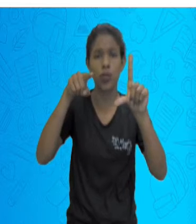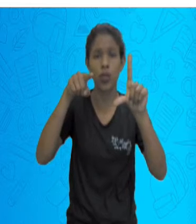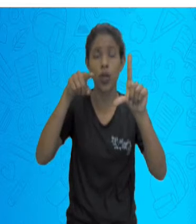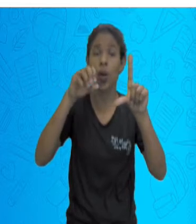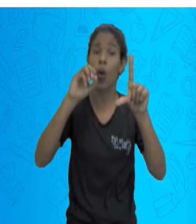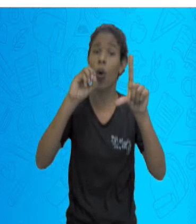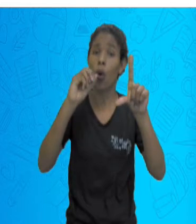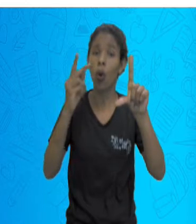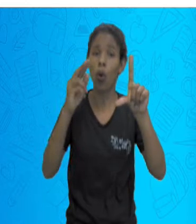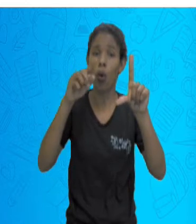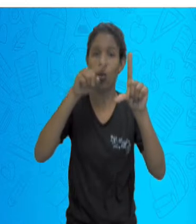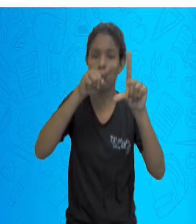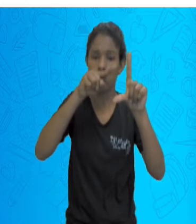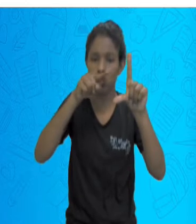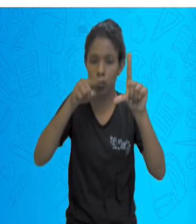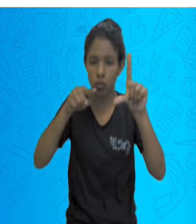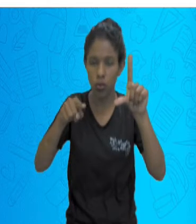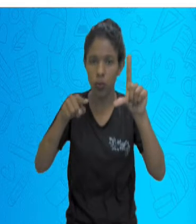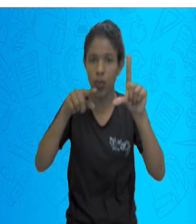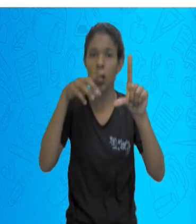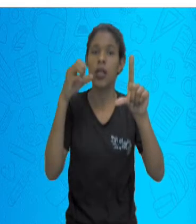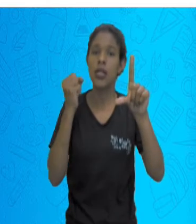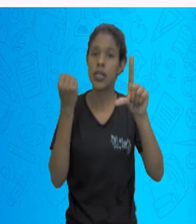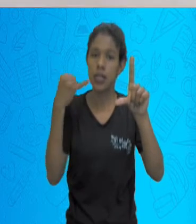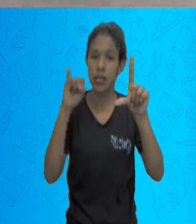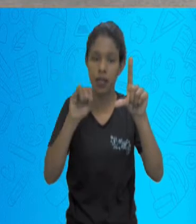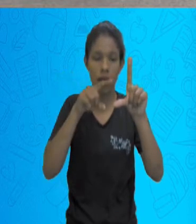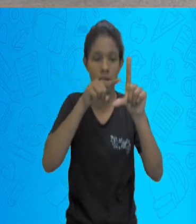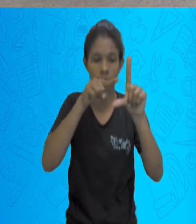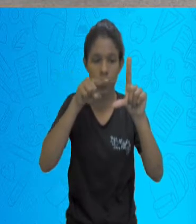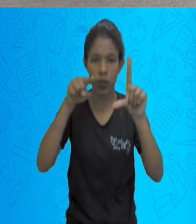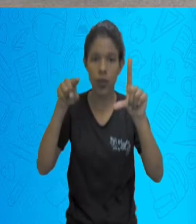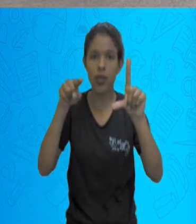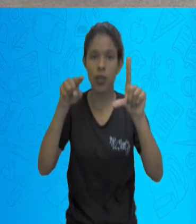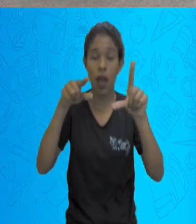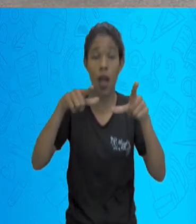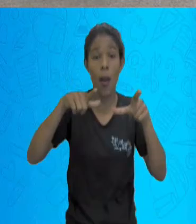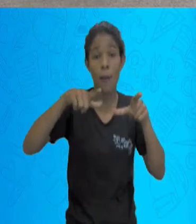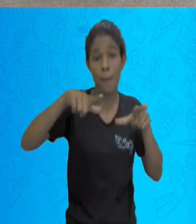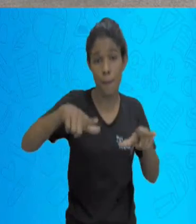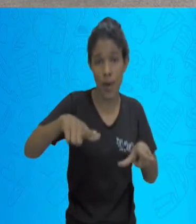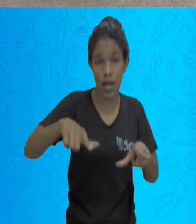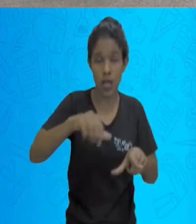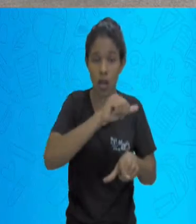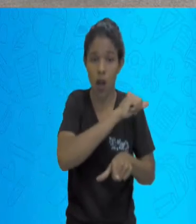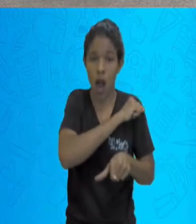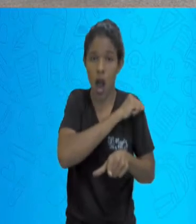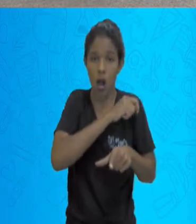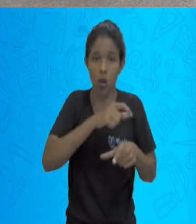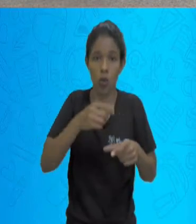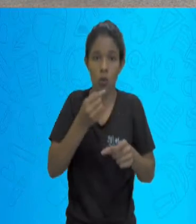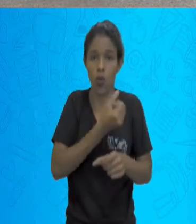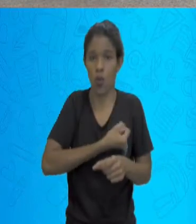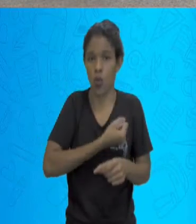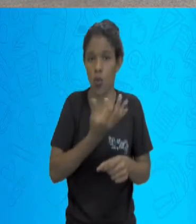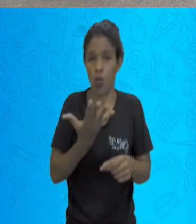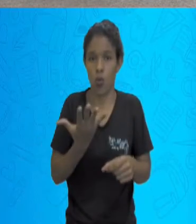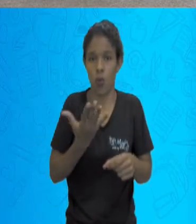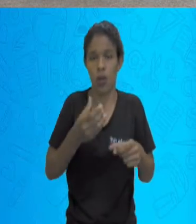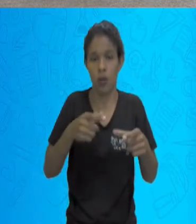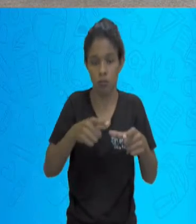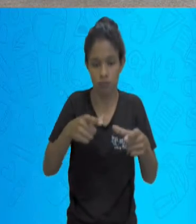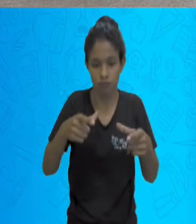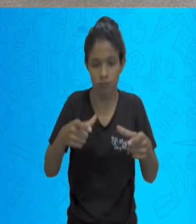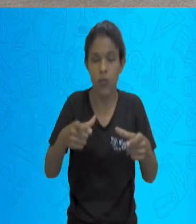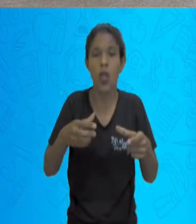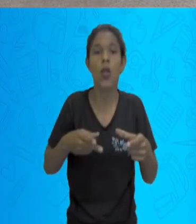decrescente. Quando a linha é contínua, a quantidade de matrícula se manteve. Quando a linha é decrescente, significa o quê? Que